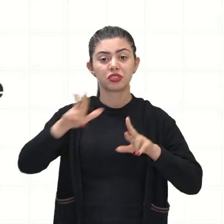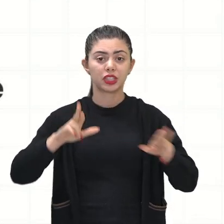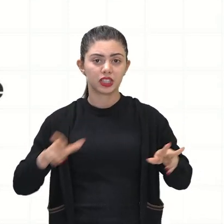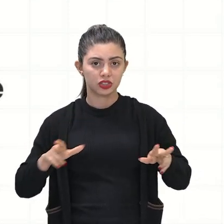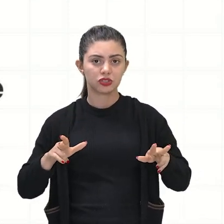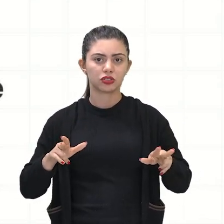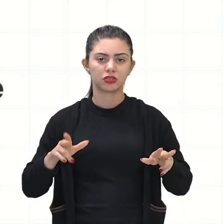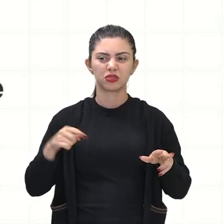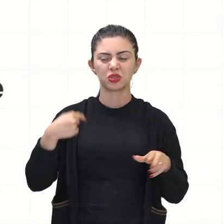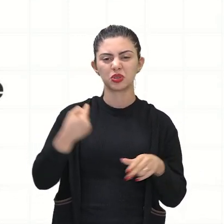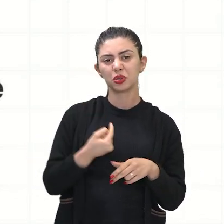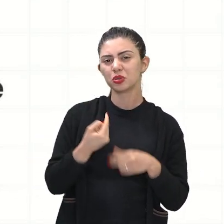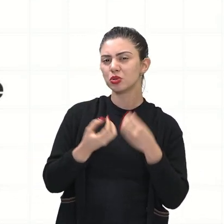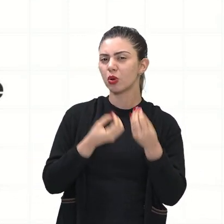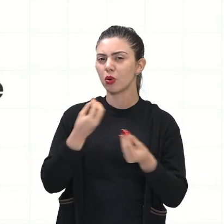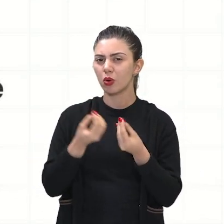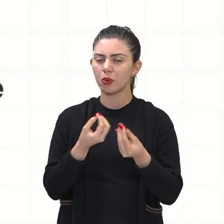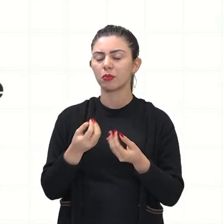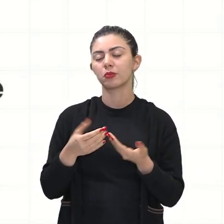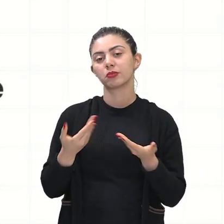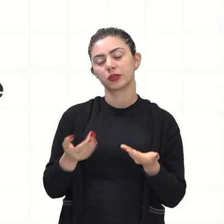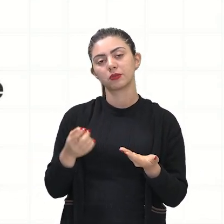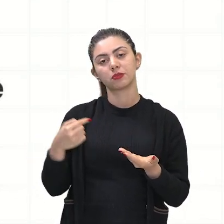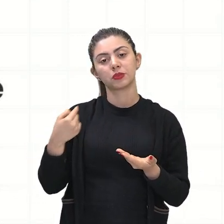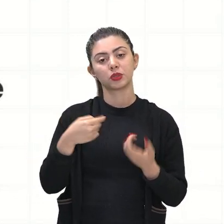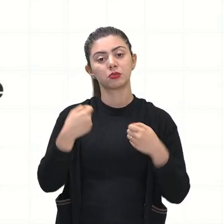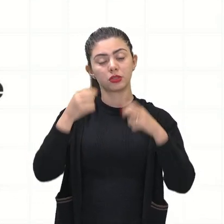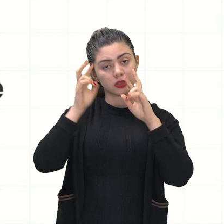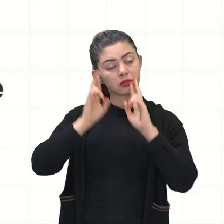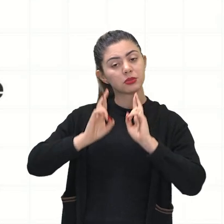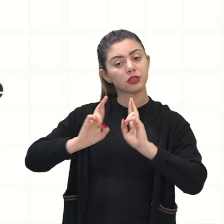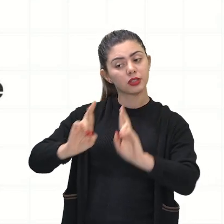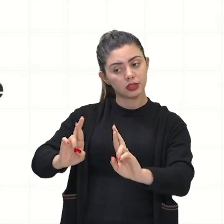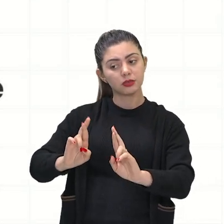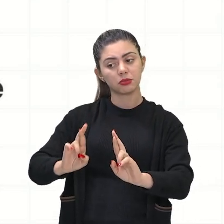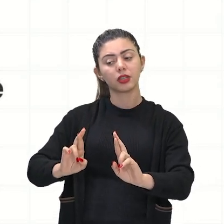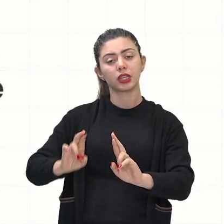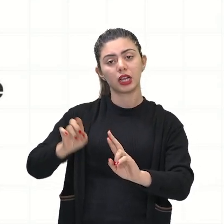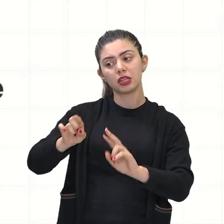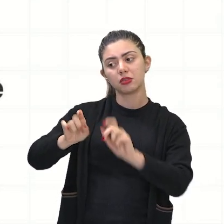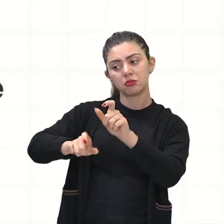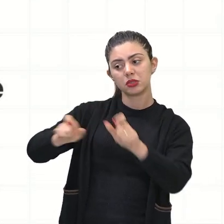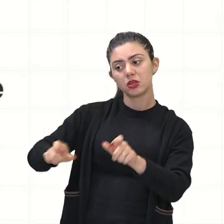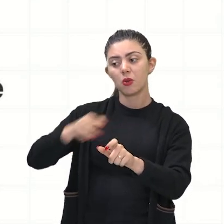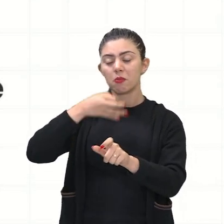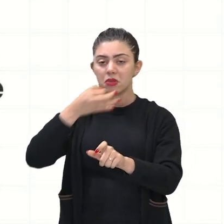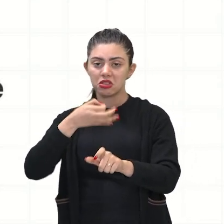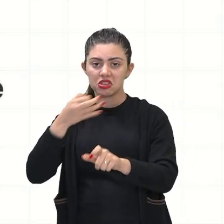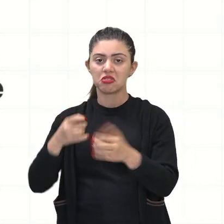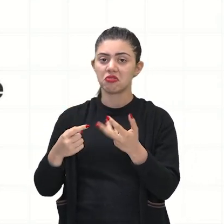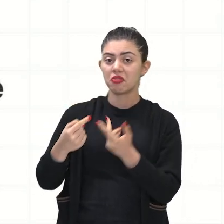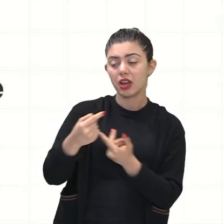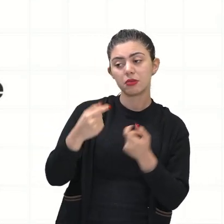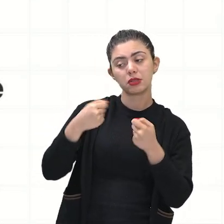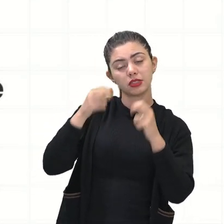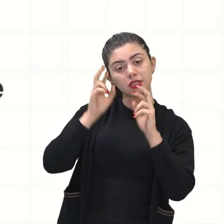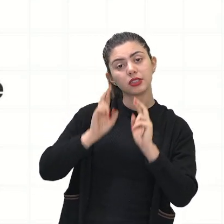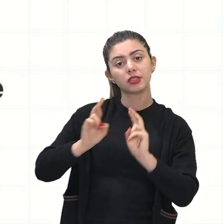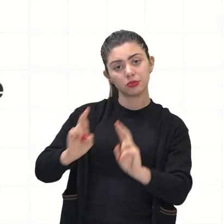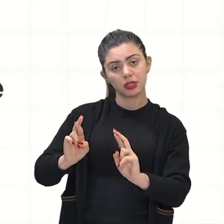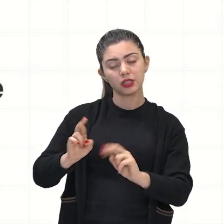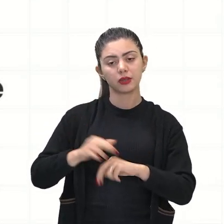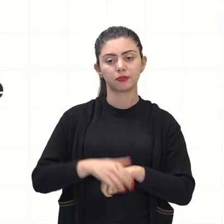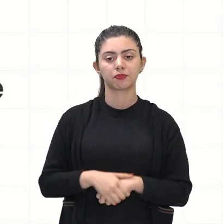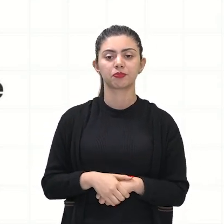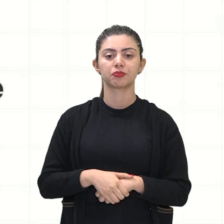deve fazer com que cada um de nós tenhamos respeito pelo diferente. Um respeito